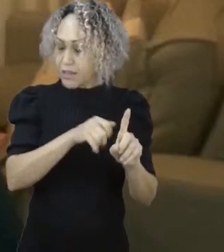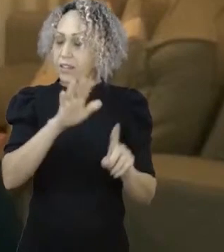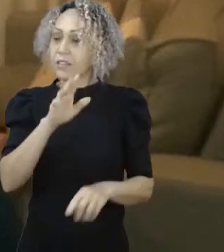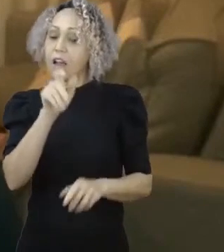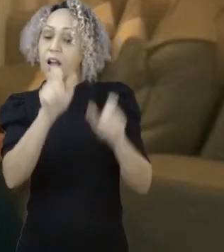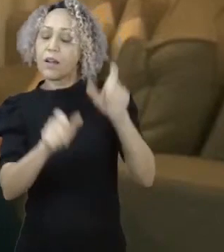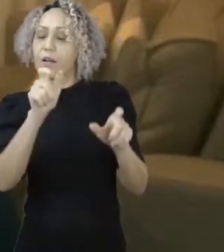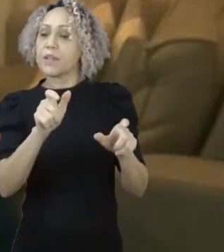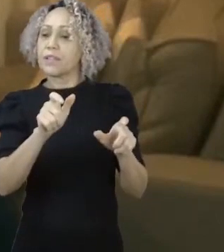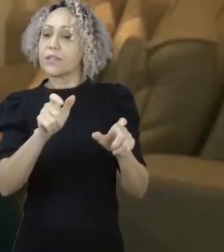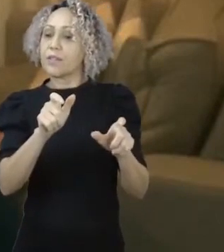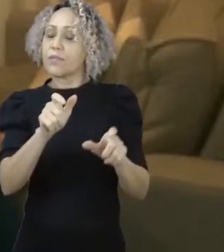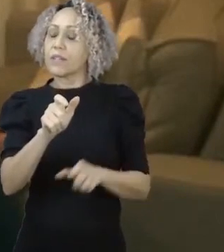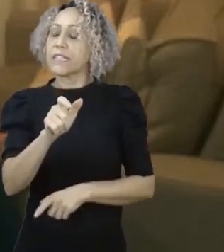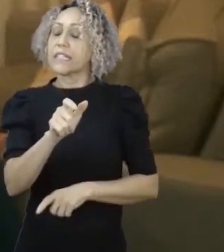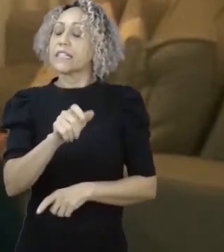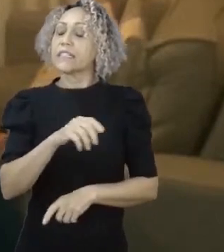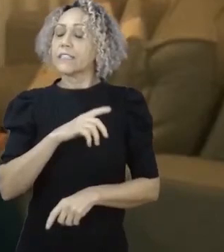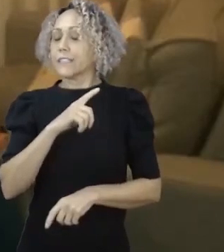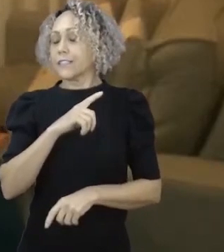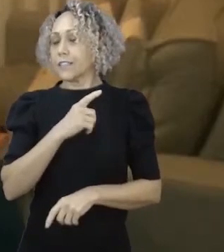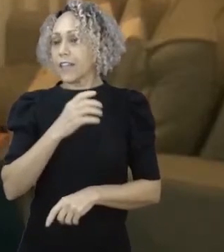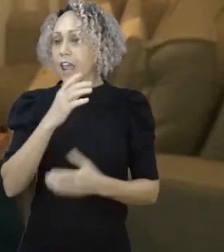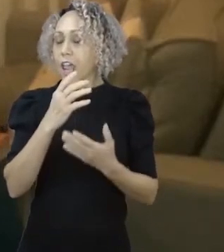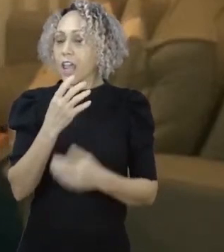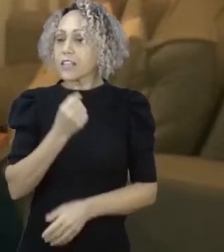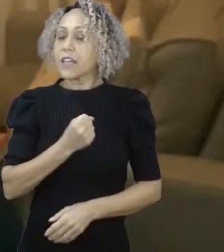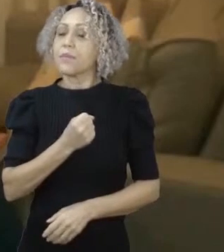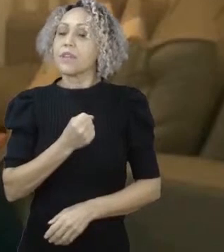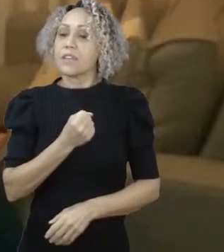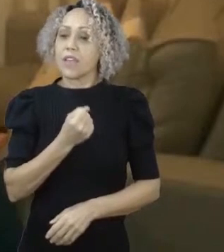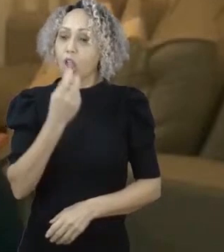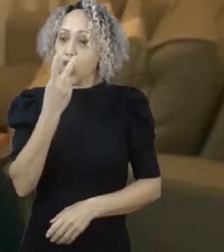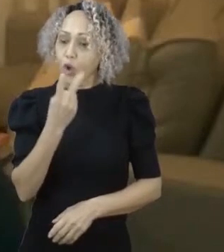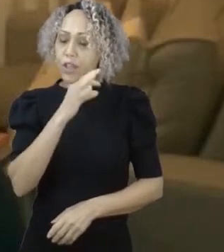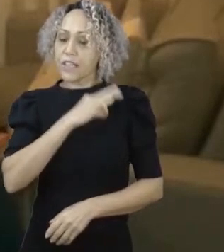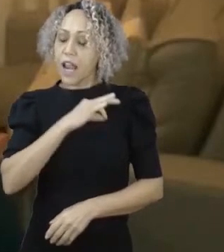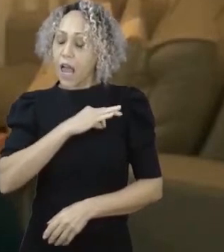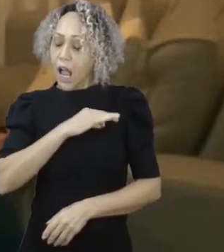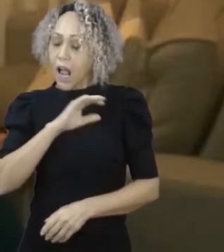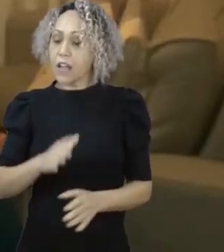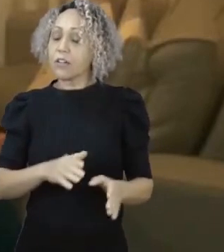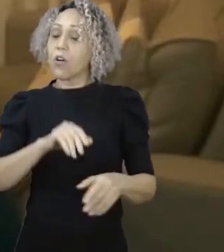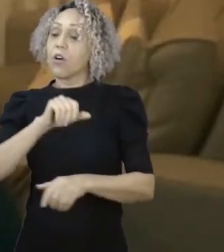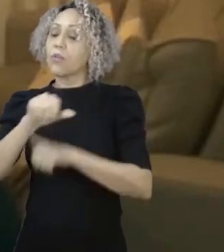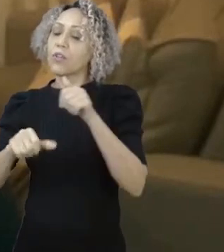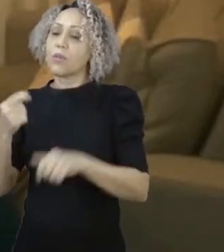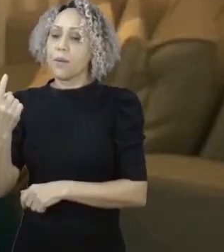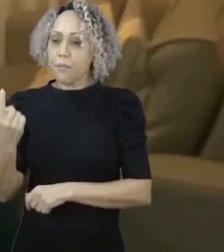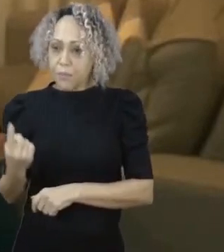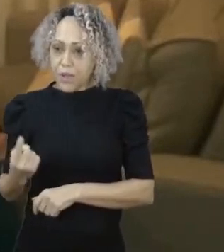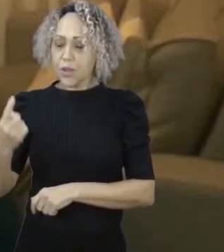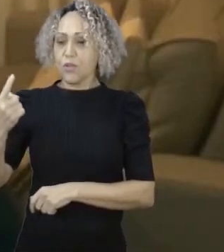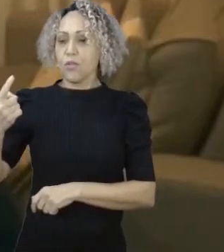ganhar 1.412. Então, o que o governo Lula fez? Aumentou para R$ 2.824 a isenção